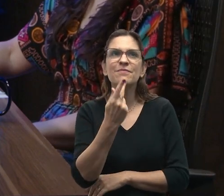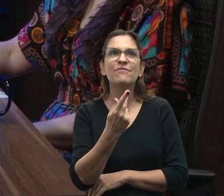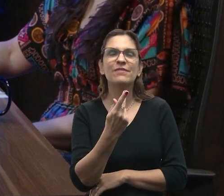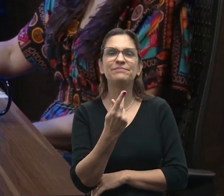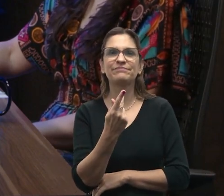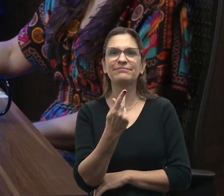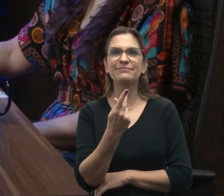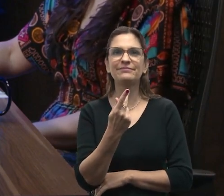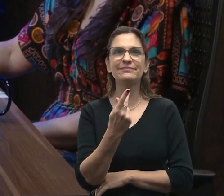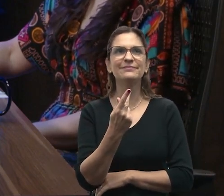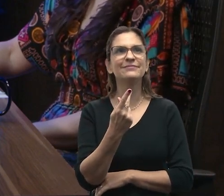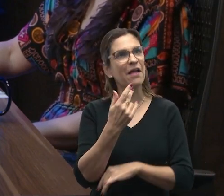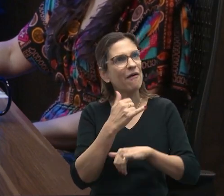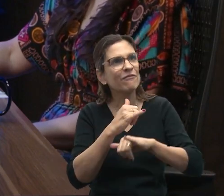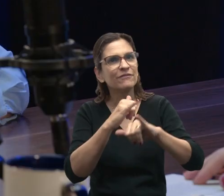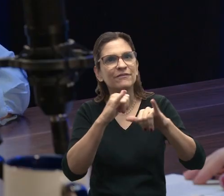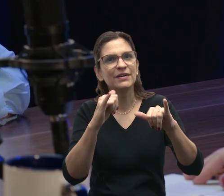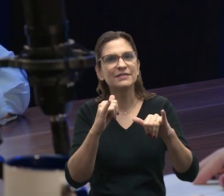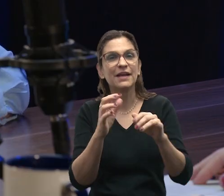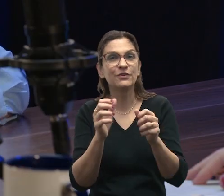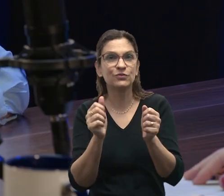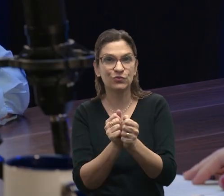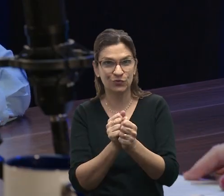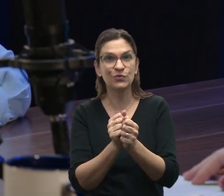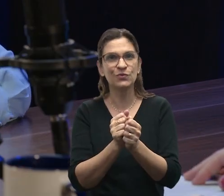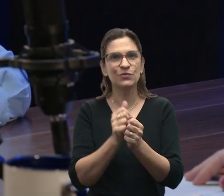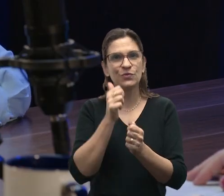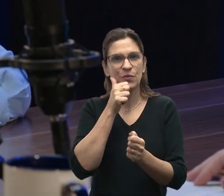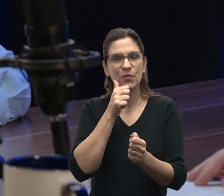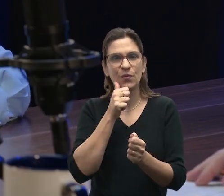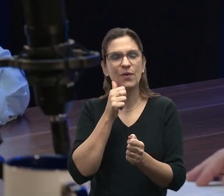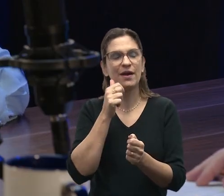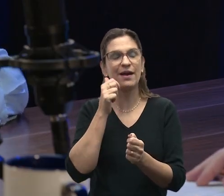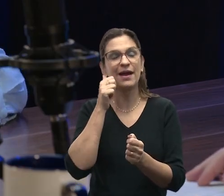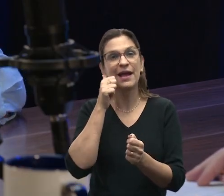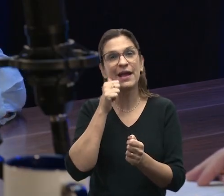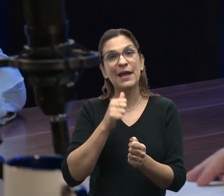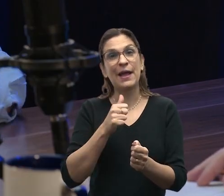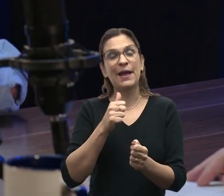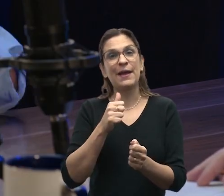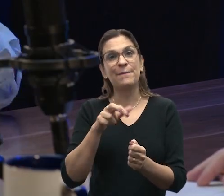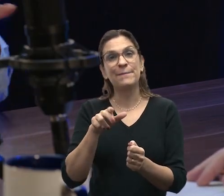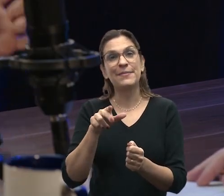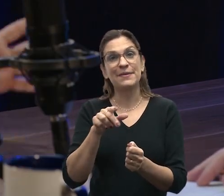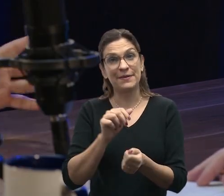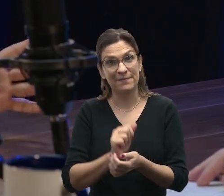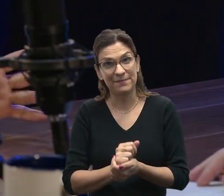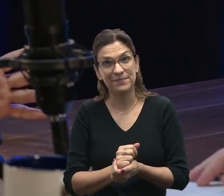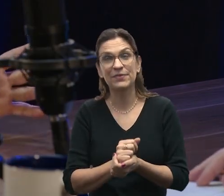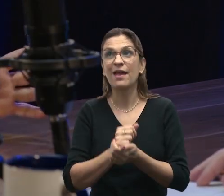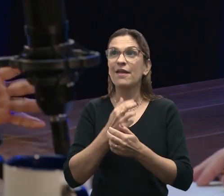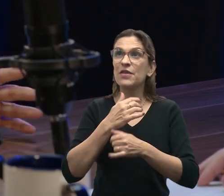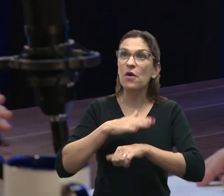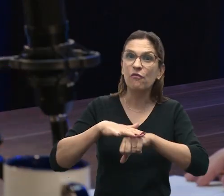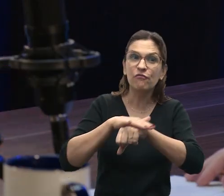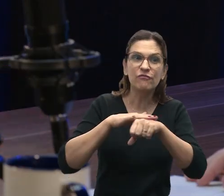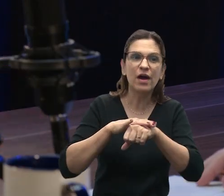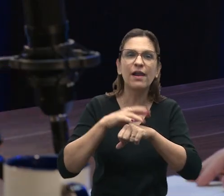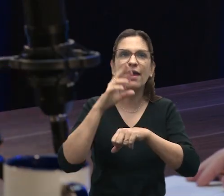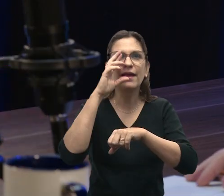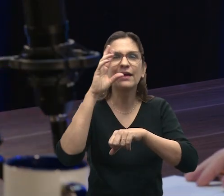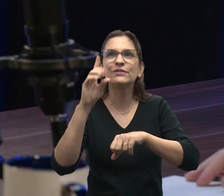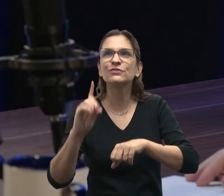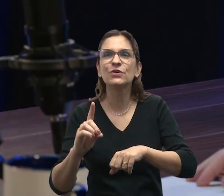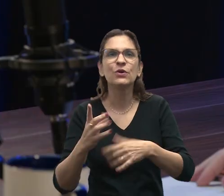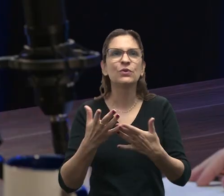falar. Junto com a minha outra irmã, que é a minha irmã mais velha, Maria Antônia, a gente foi falar para a diretora na frente de todo mundo que a gente